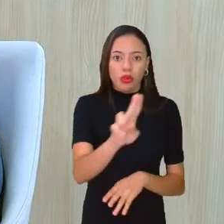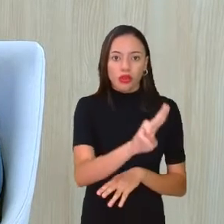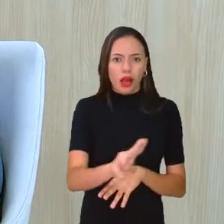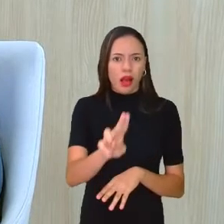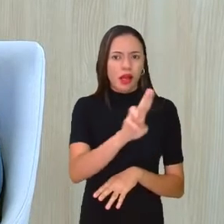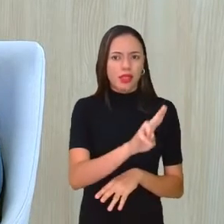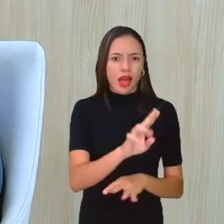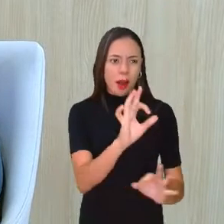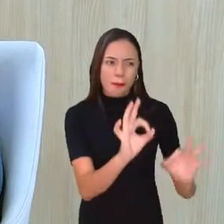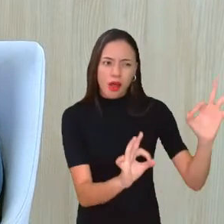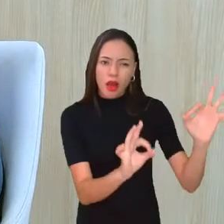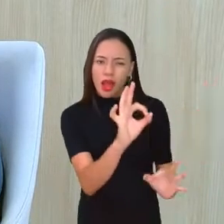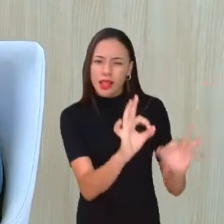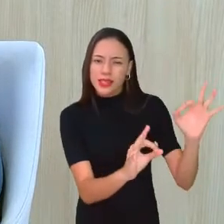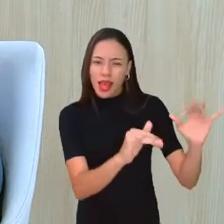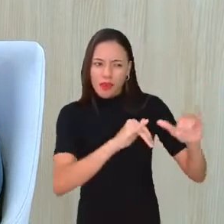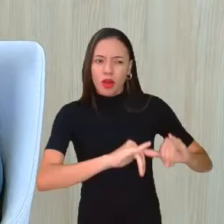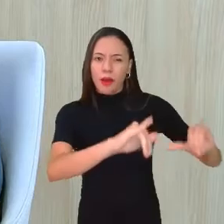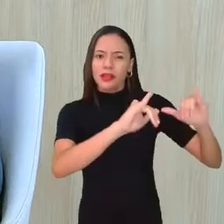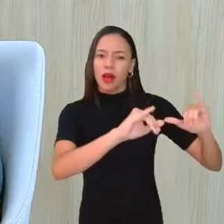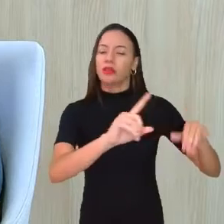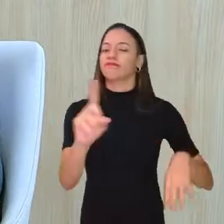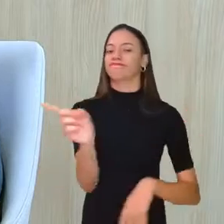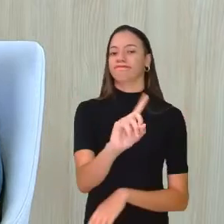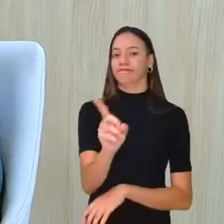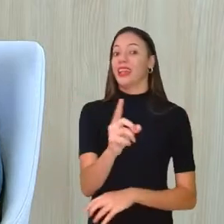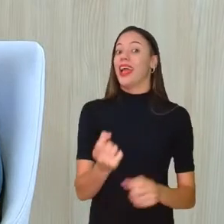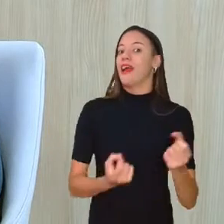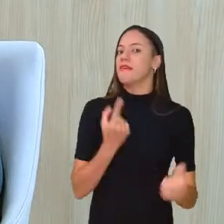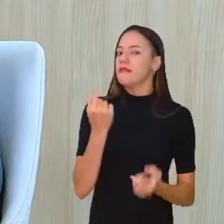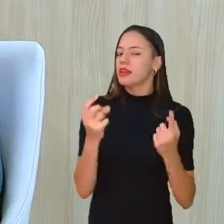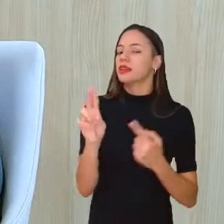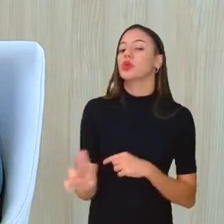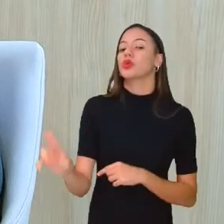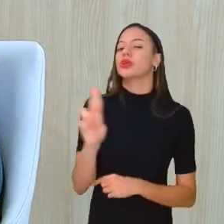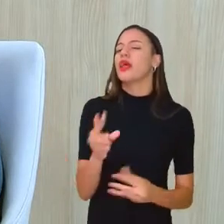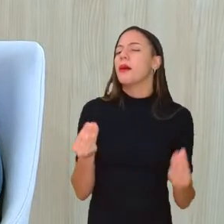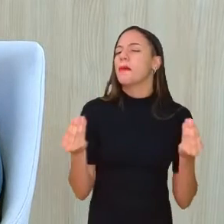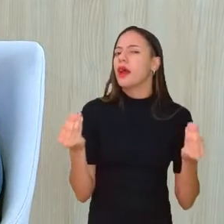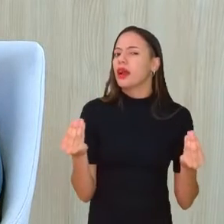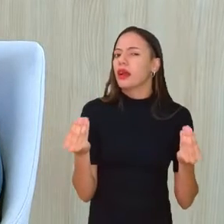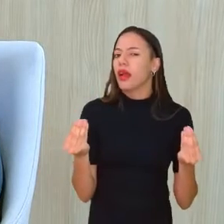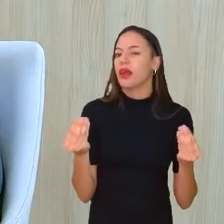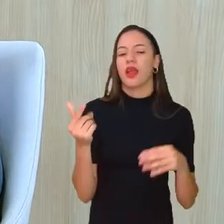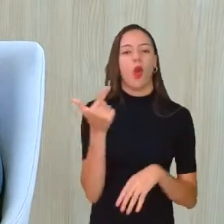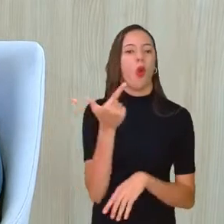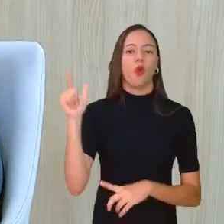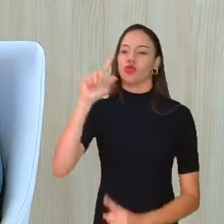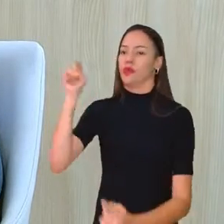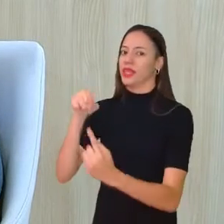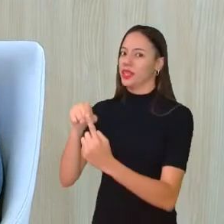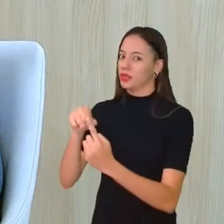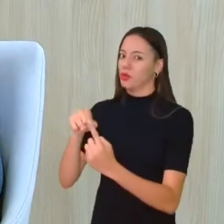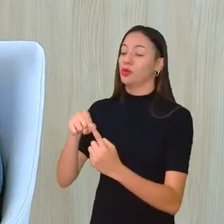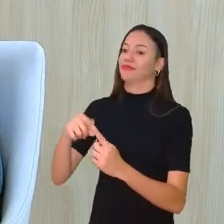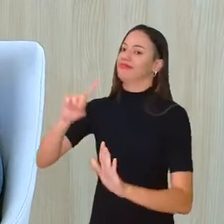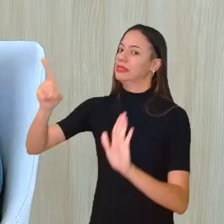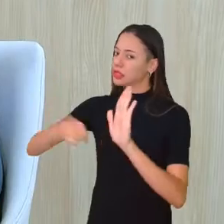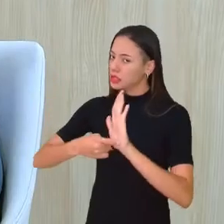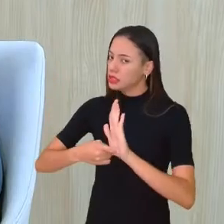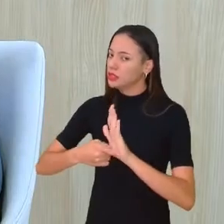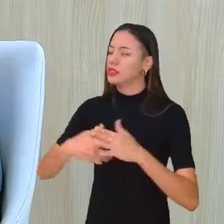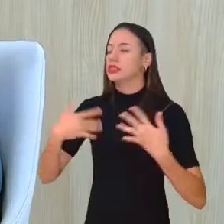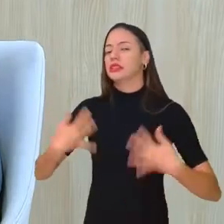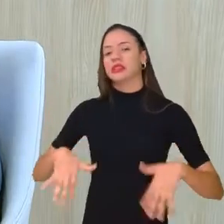para organizar essas informações. Muitas vezes elas são usadas para outros fins que não são tão legais, né? Exatamente. E